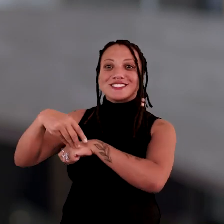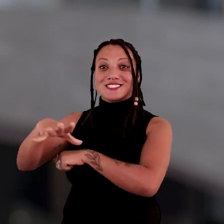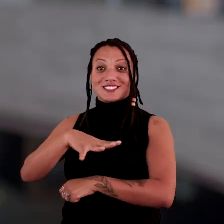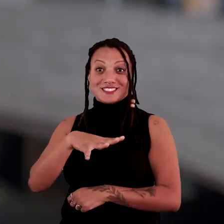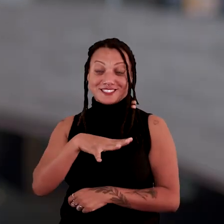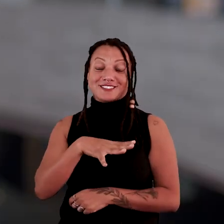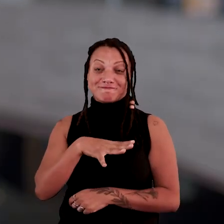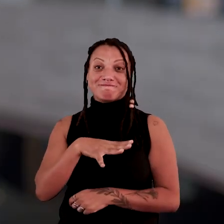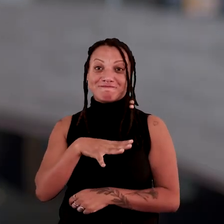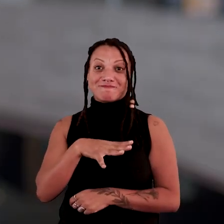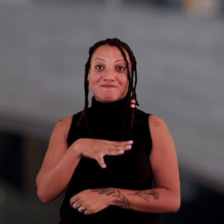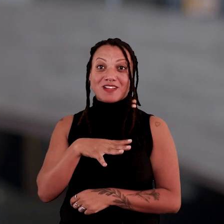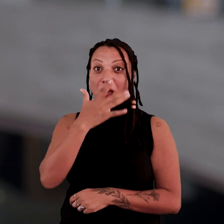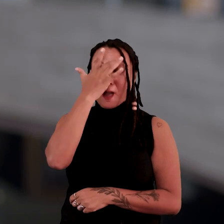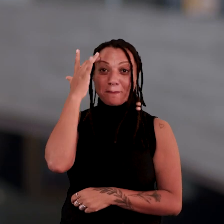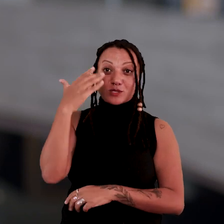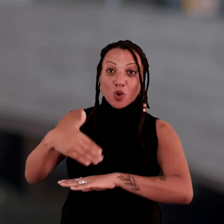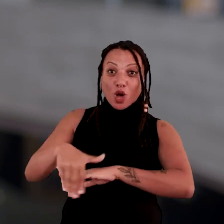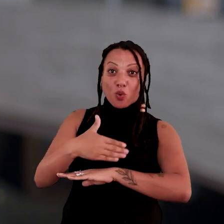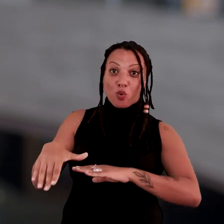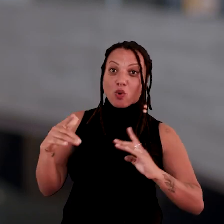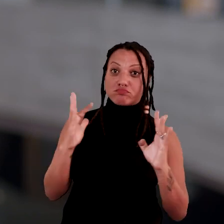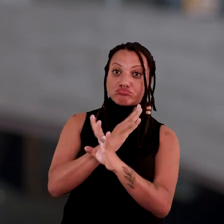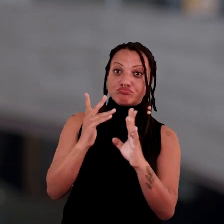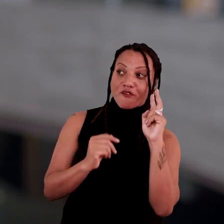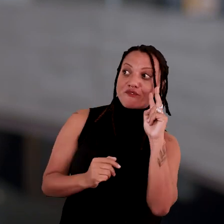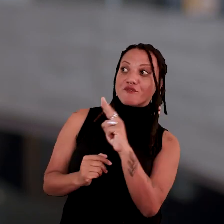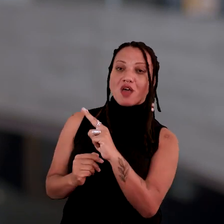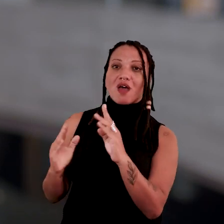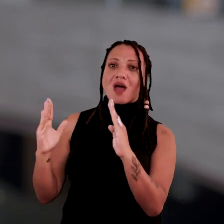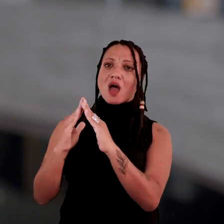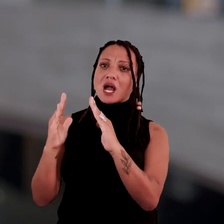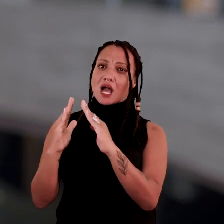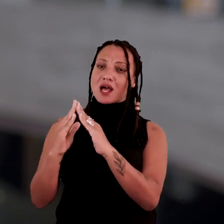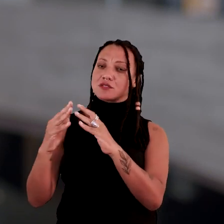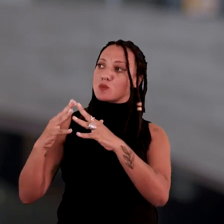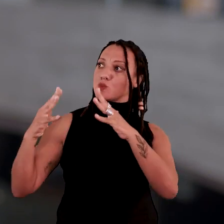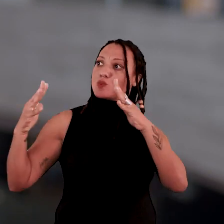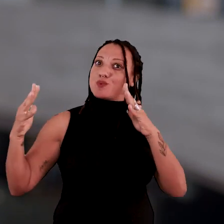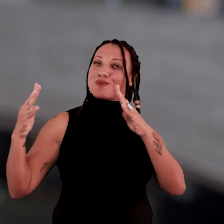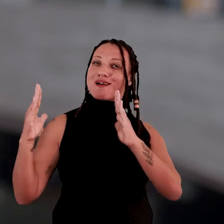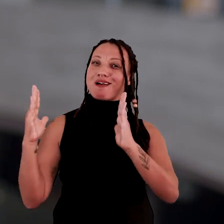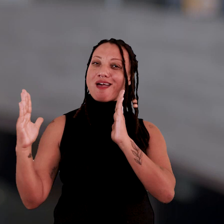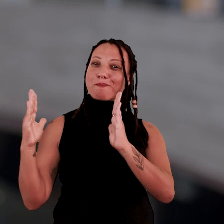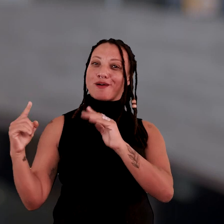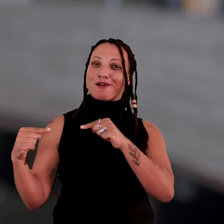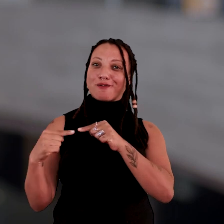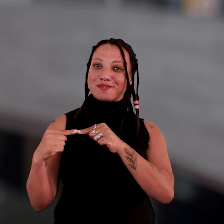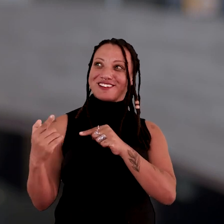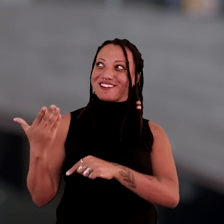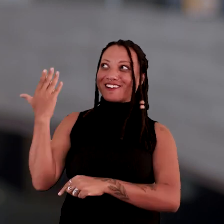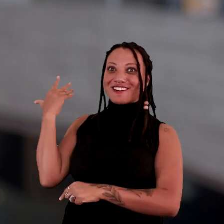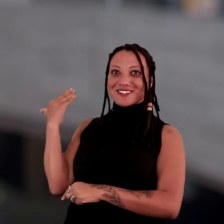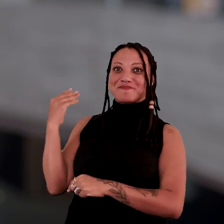de época e, ao fundo, trazendo intimidade e preservando ali algumas questões